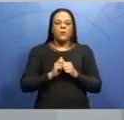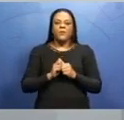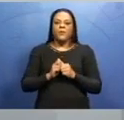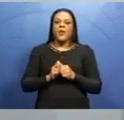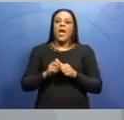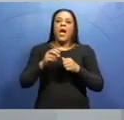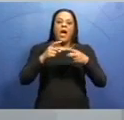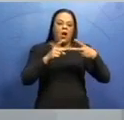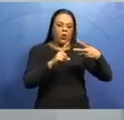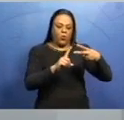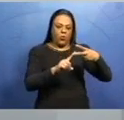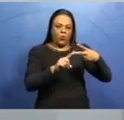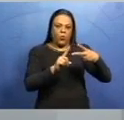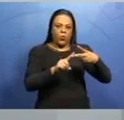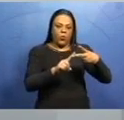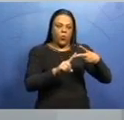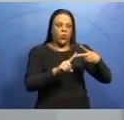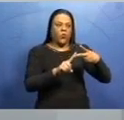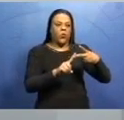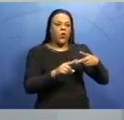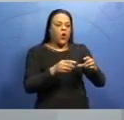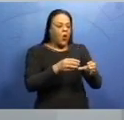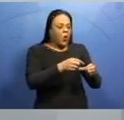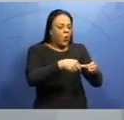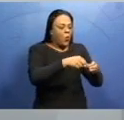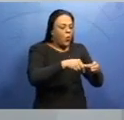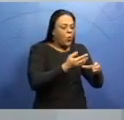foi comido.